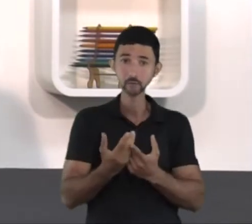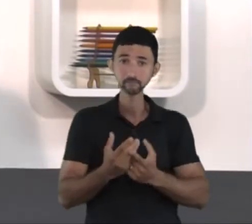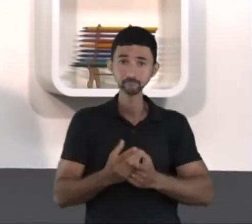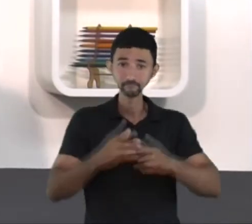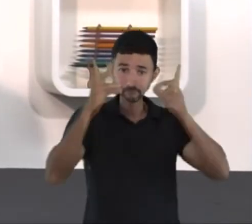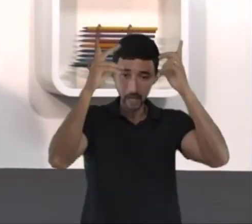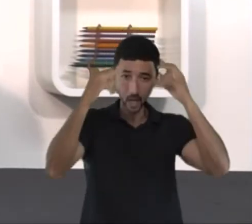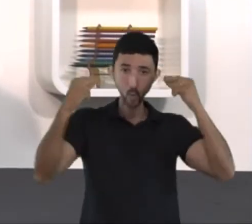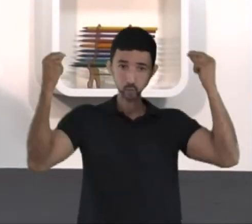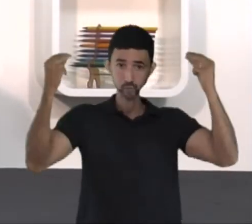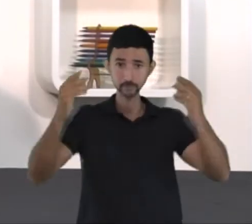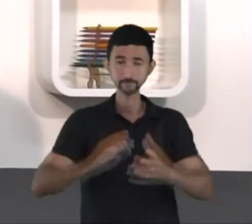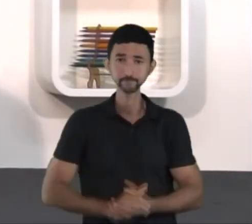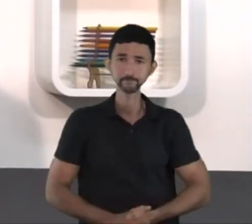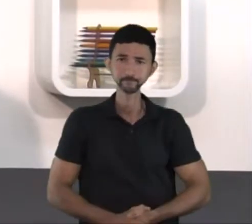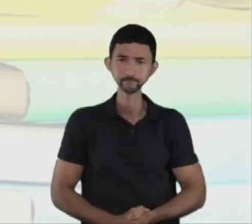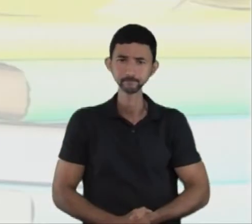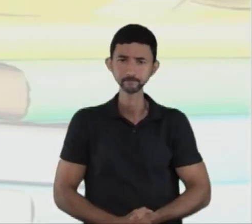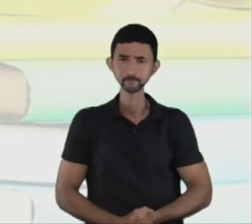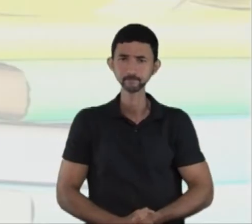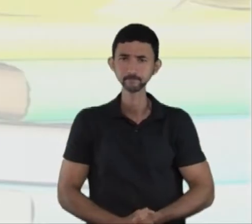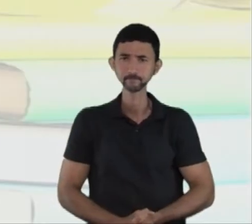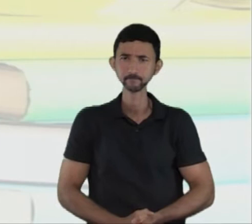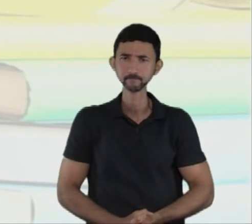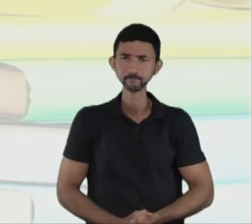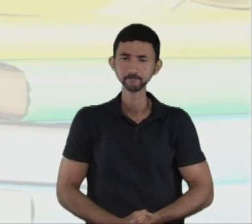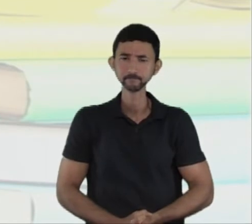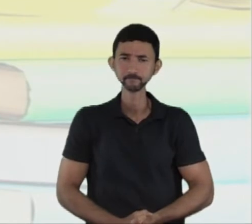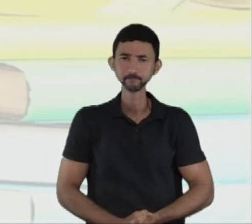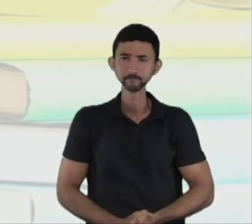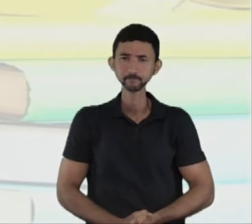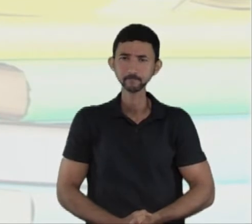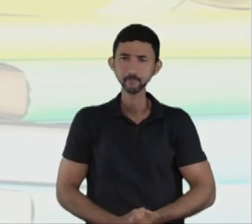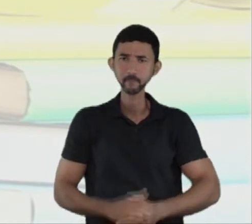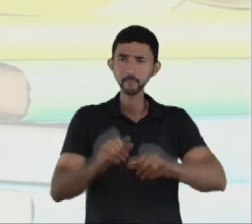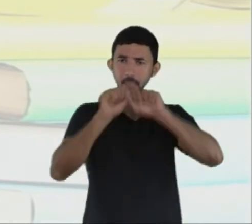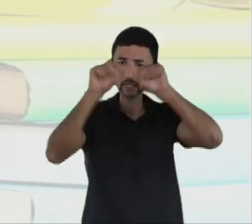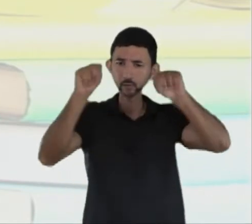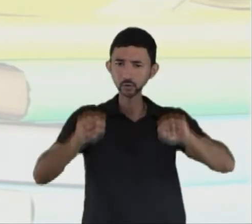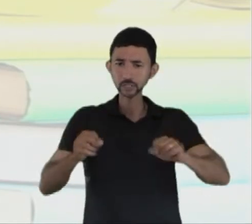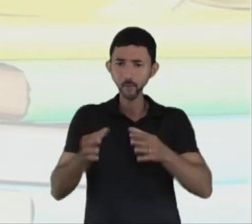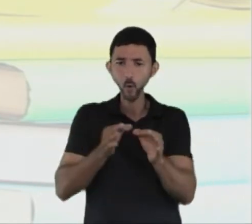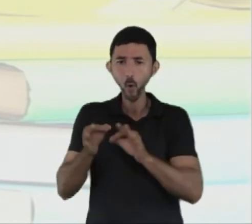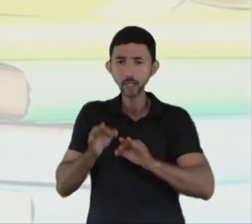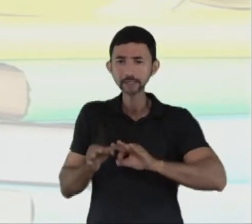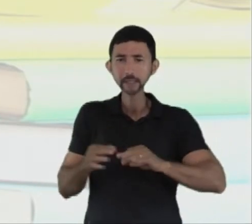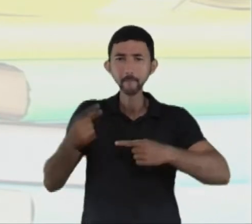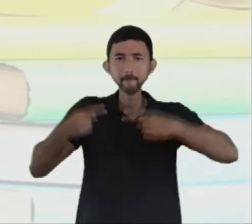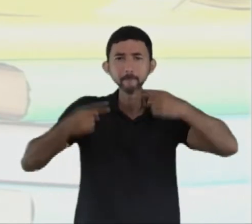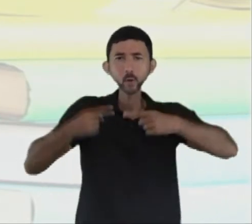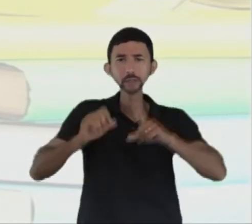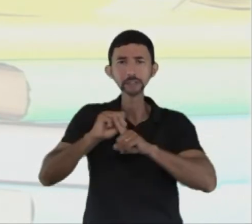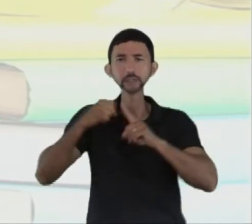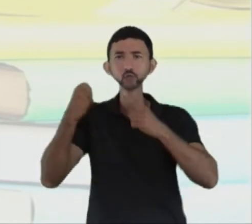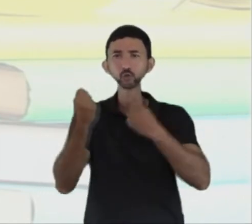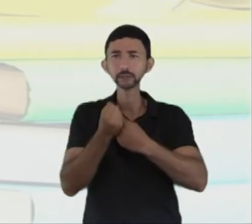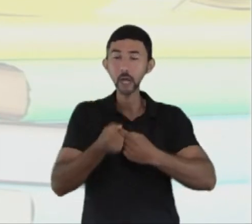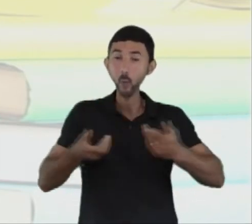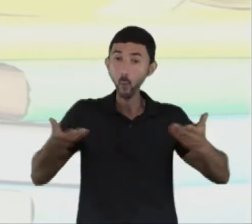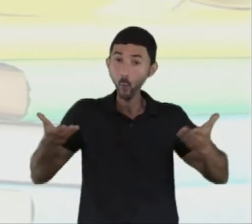Mas vamos lá falar do socialismo um pouquinho, tá? Sistema de organização política, econômica e social,